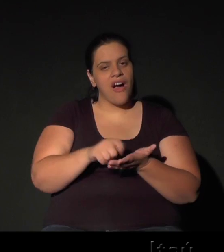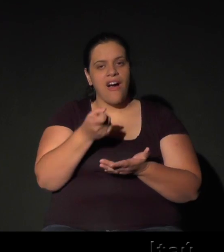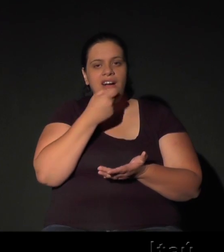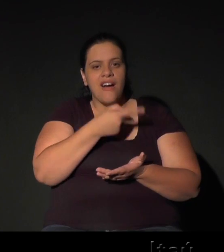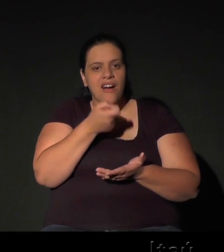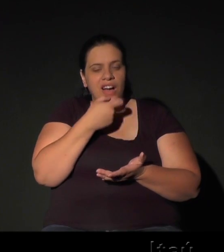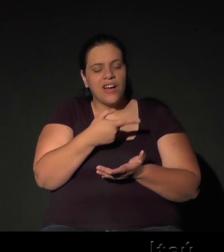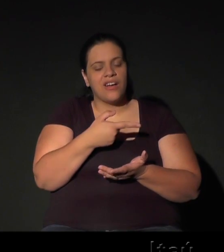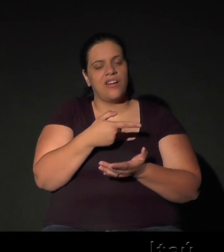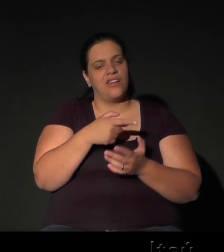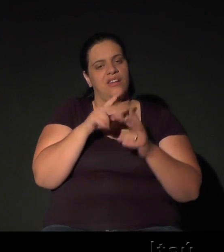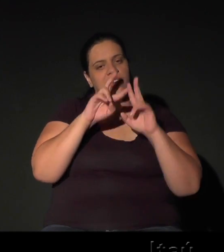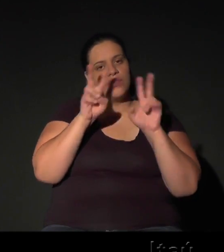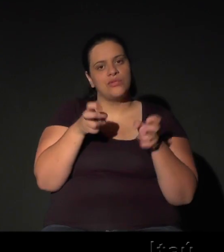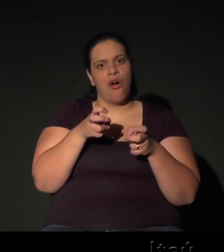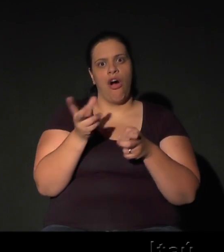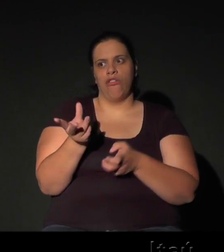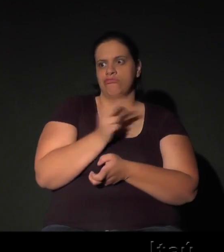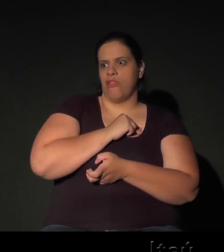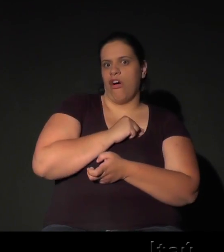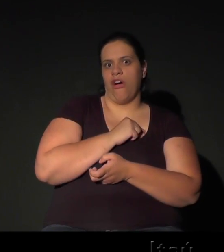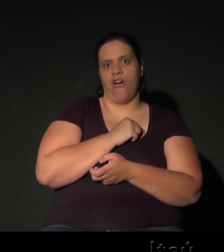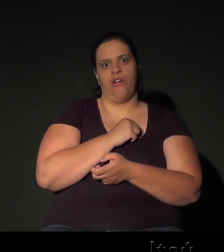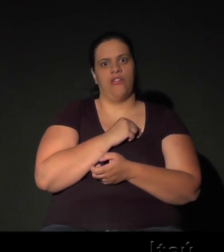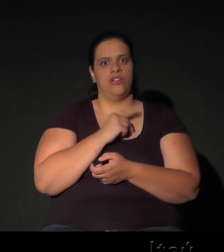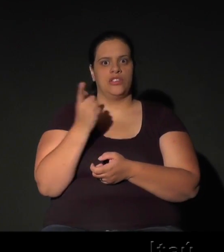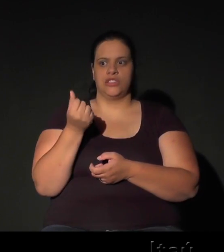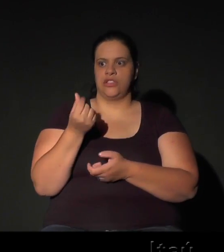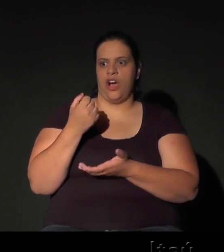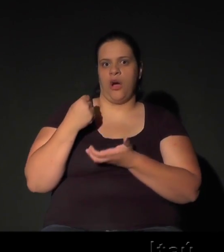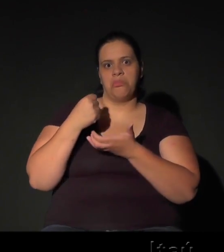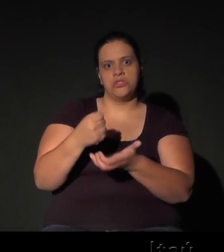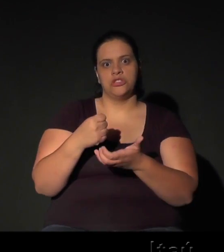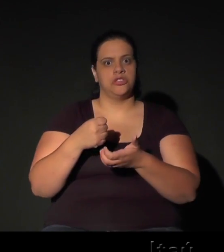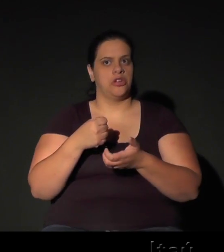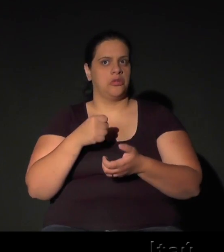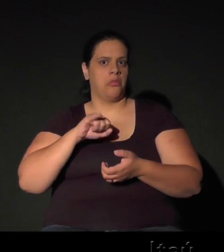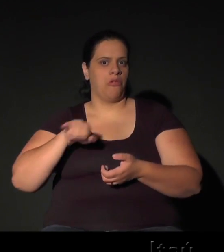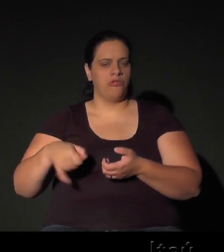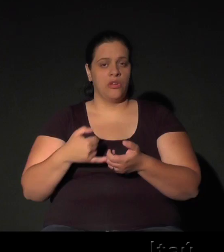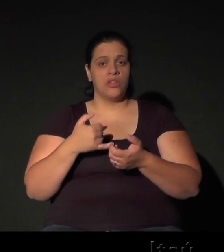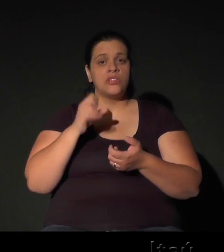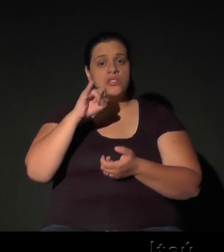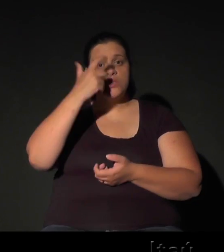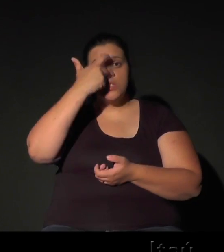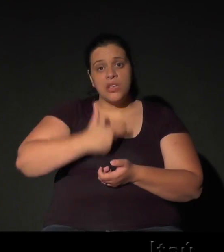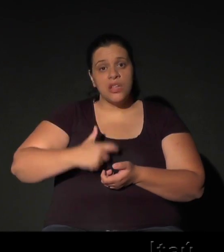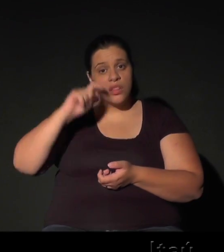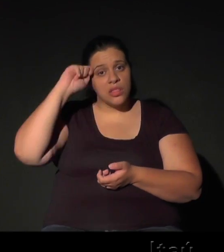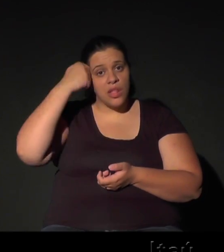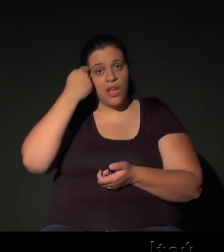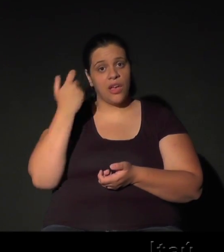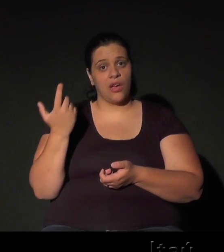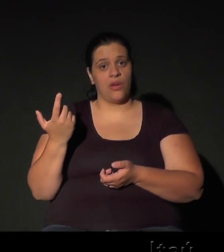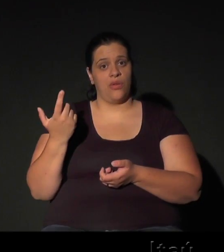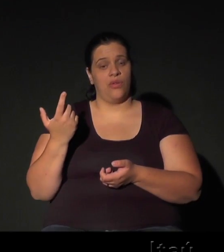a a citação do capitalismo quando são negros